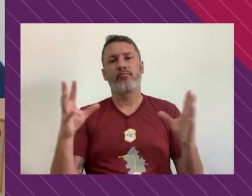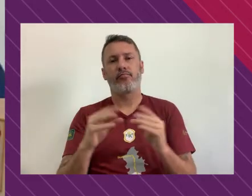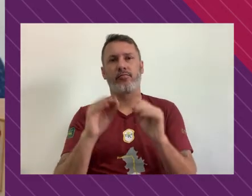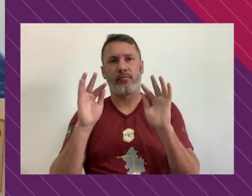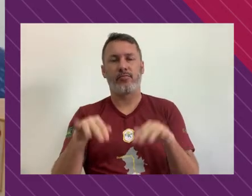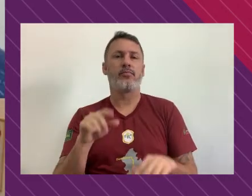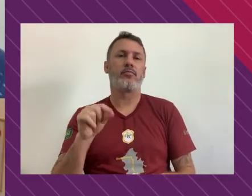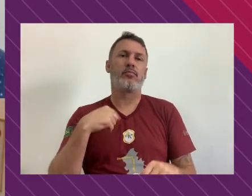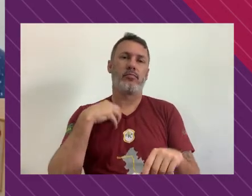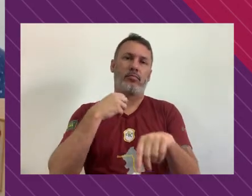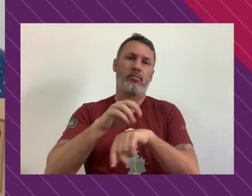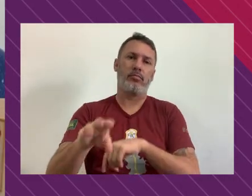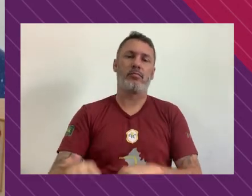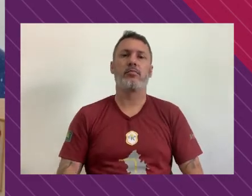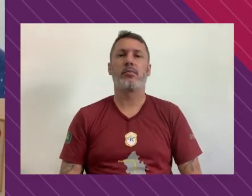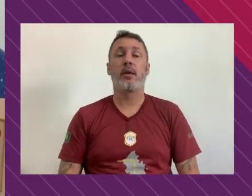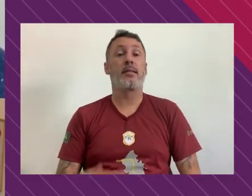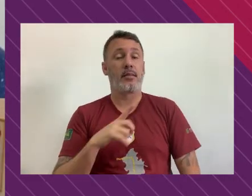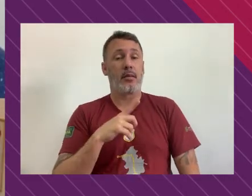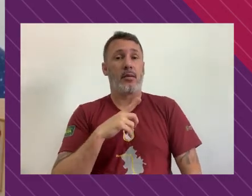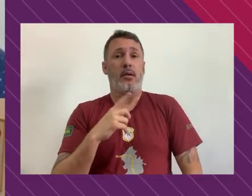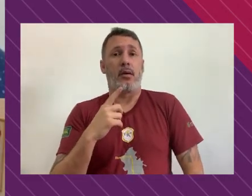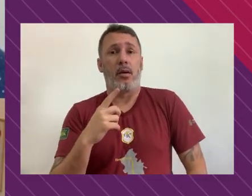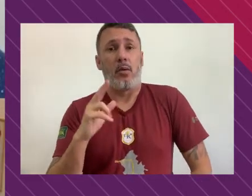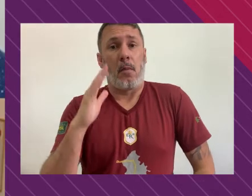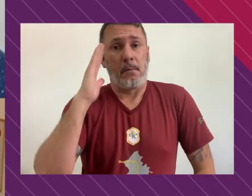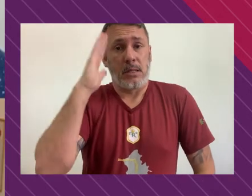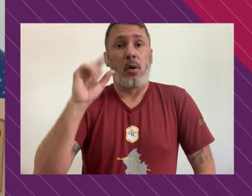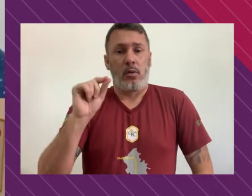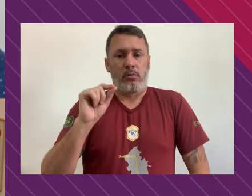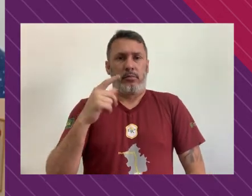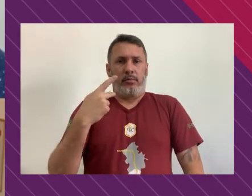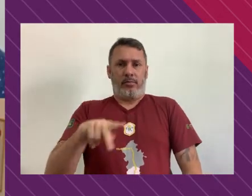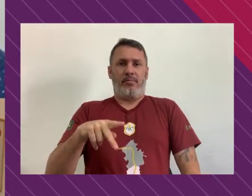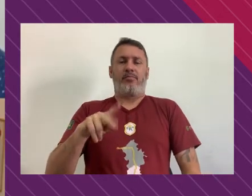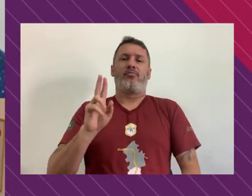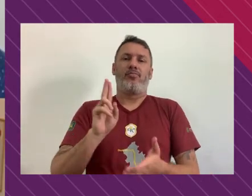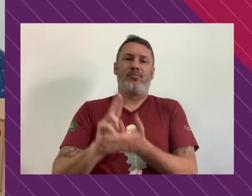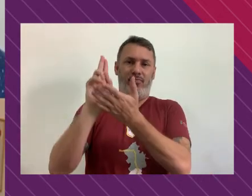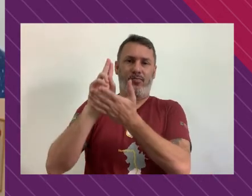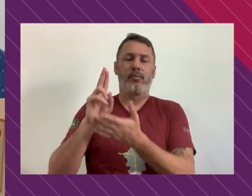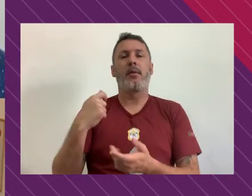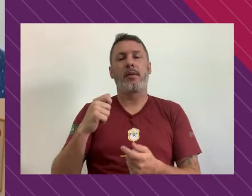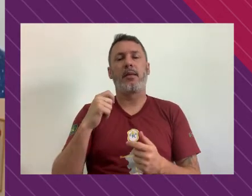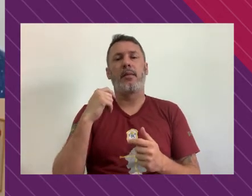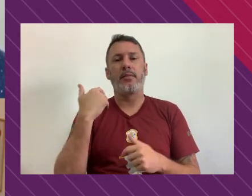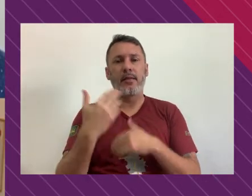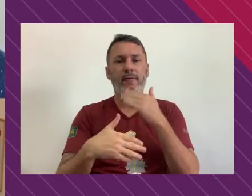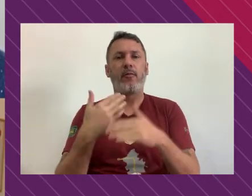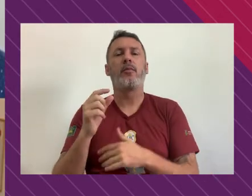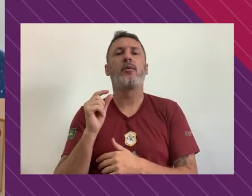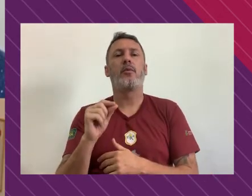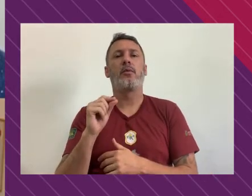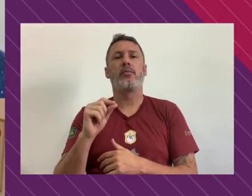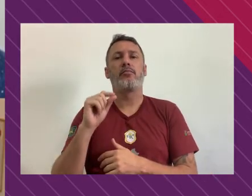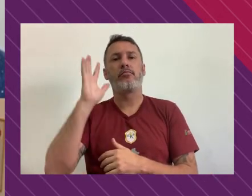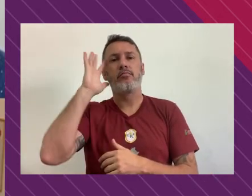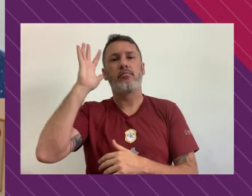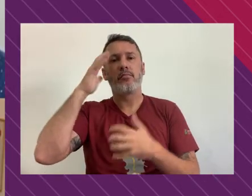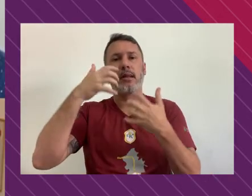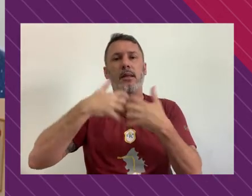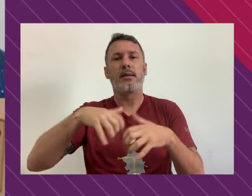empresas sentem a falta dessa representatividade. Vocês devem ter visto uma notícia aí que saiu em todos os jornais semana passada, pela